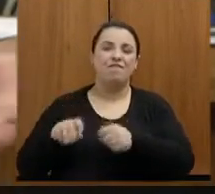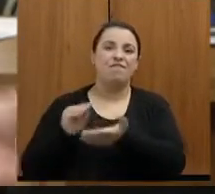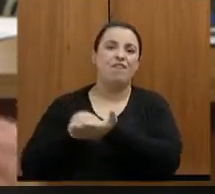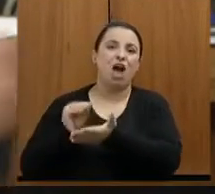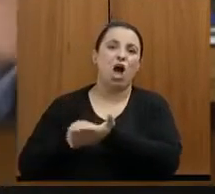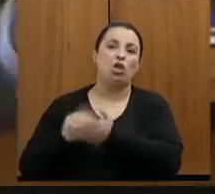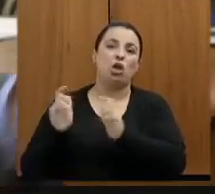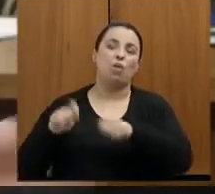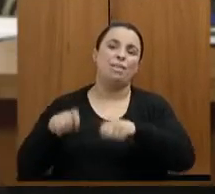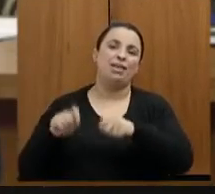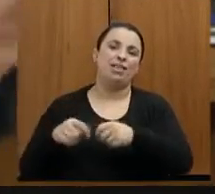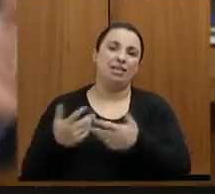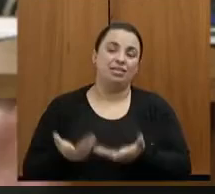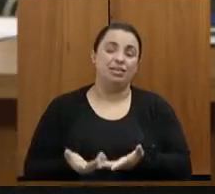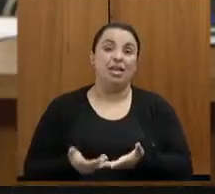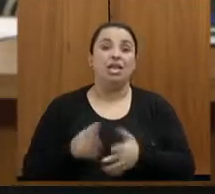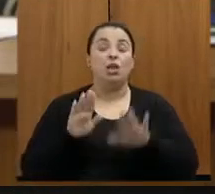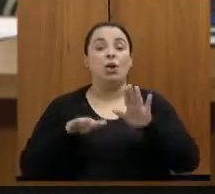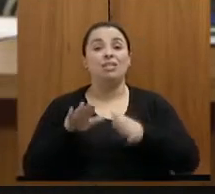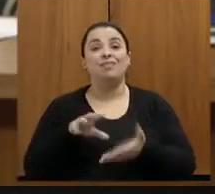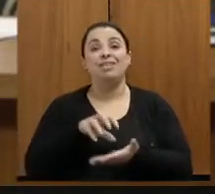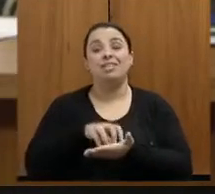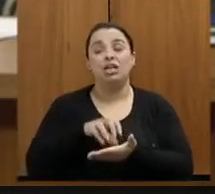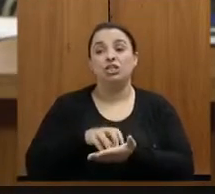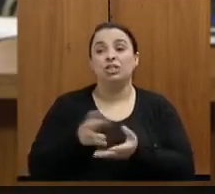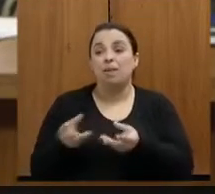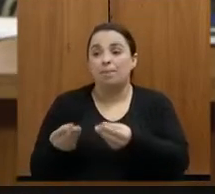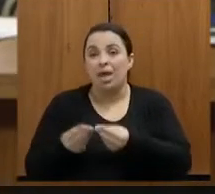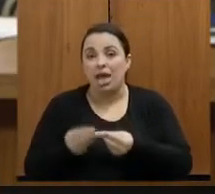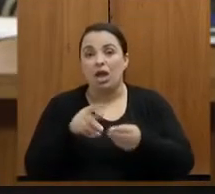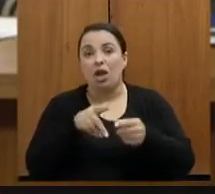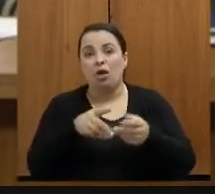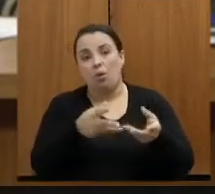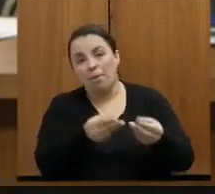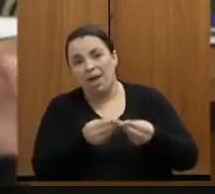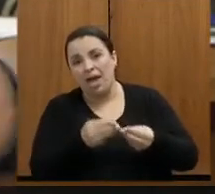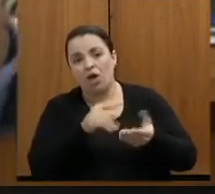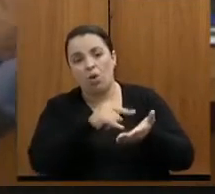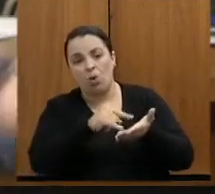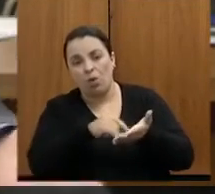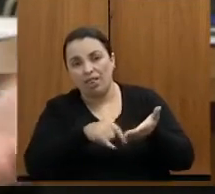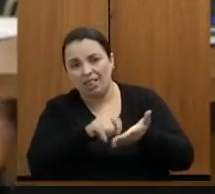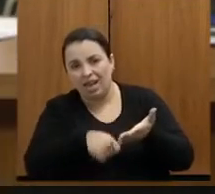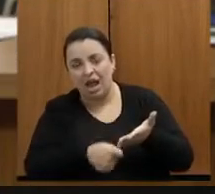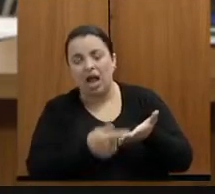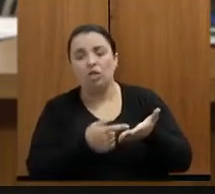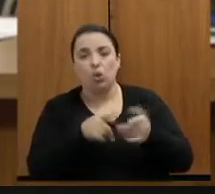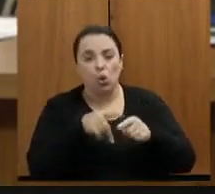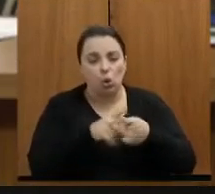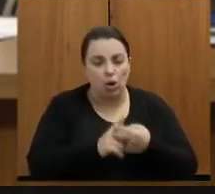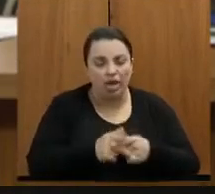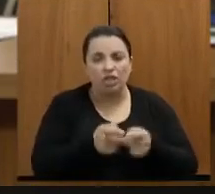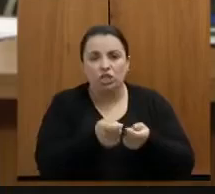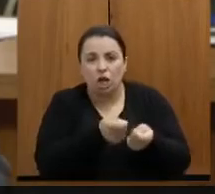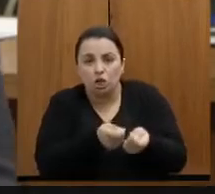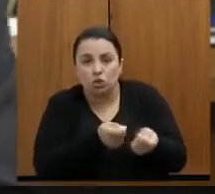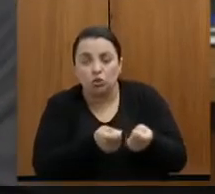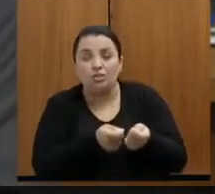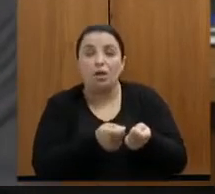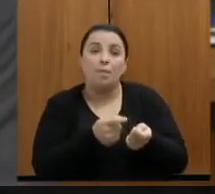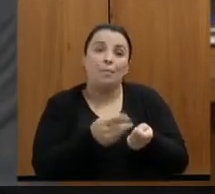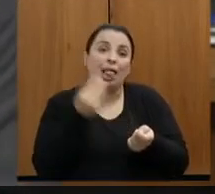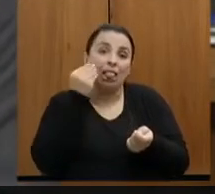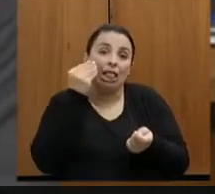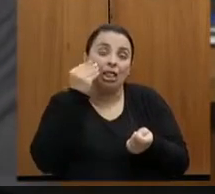de pegar na mão e tentar corrigir, ajustar esses contratos para que a gente consiga dar cabo ao que foi iniciado. Então,